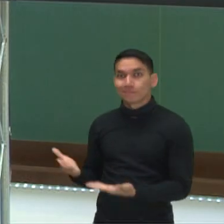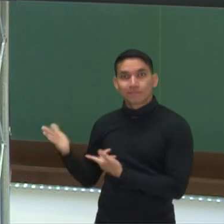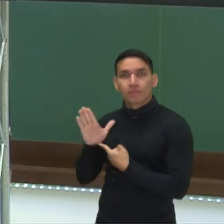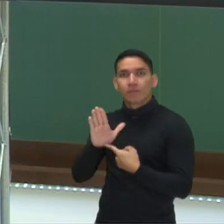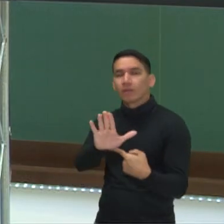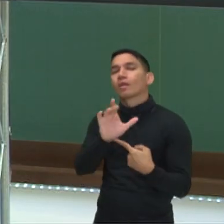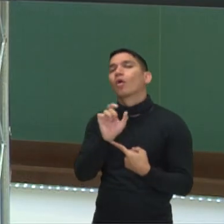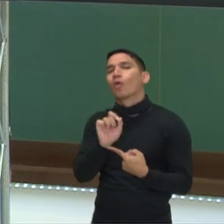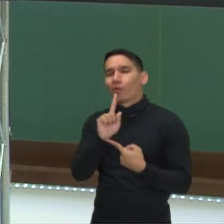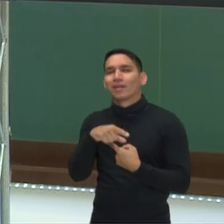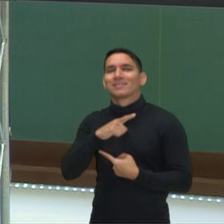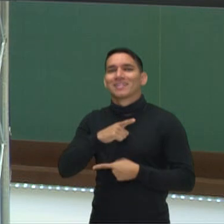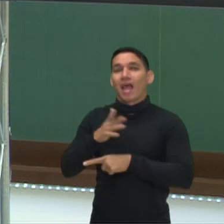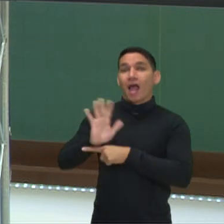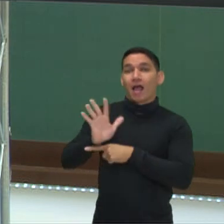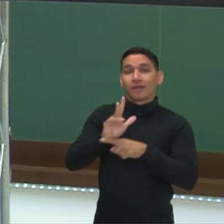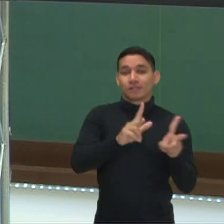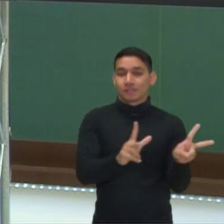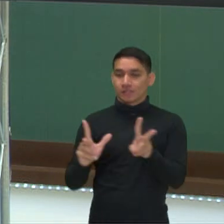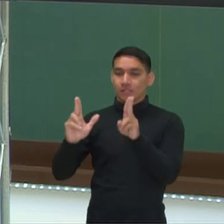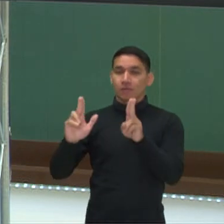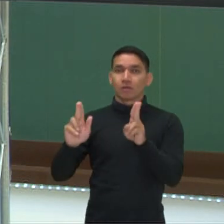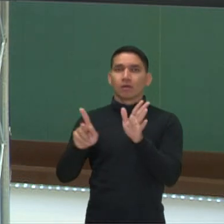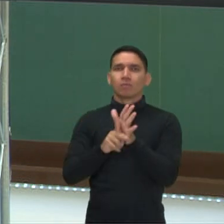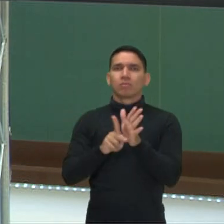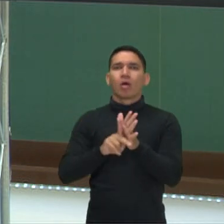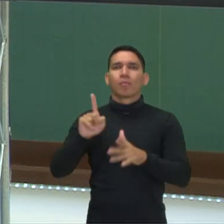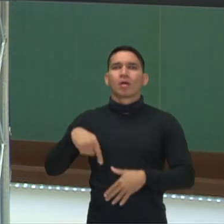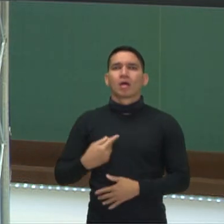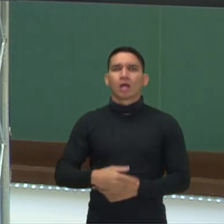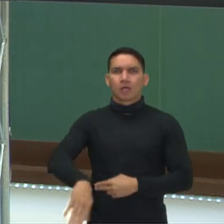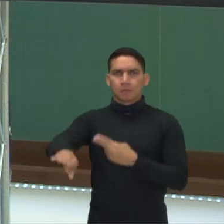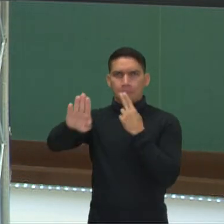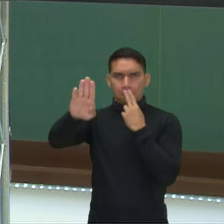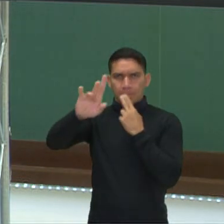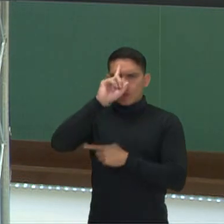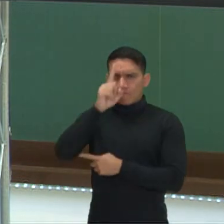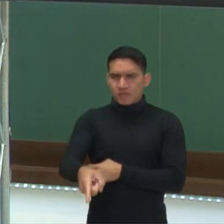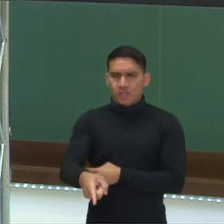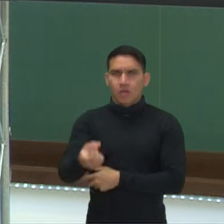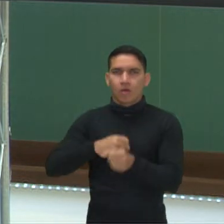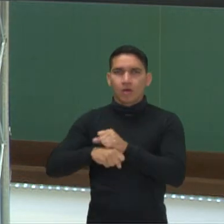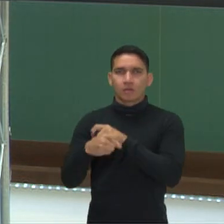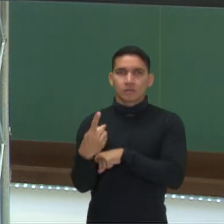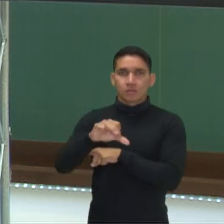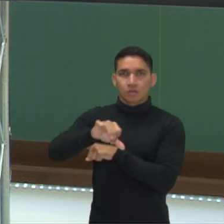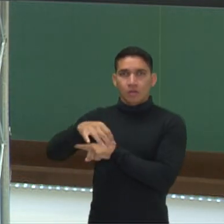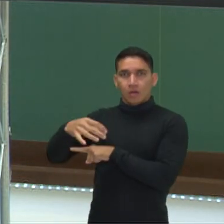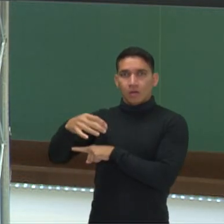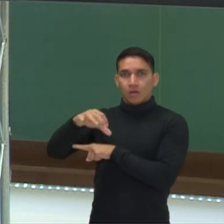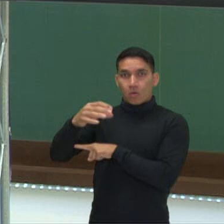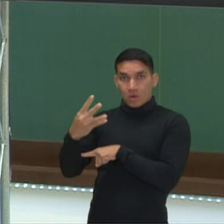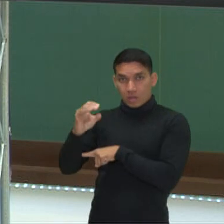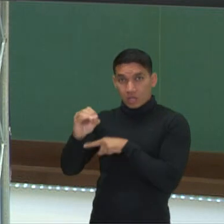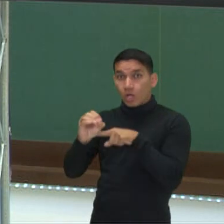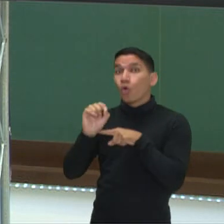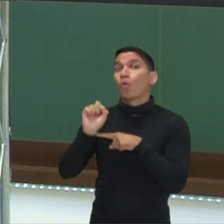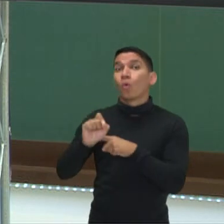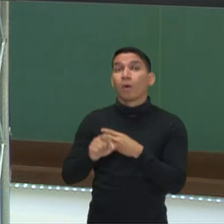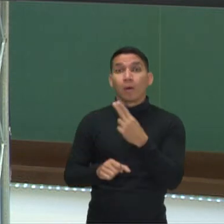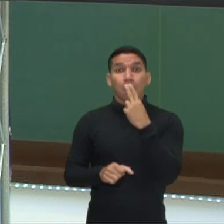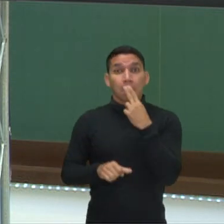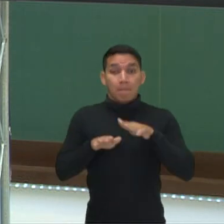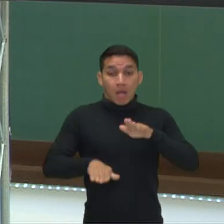trago para você uma cena do filme O Grande Ditador, de 1940, onde o Charlie Chaplin faz um alerta sobre